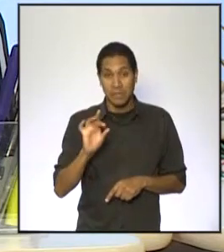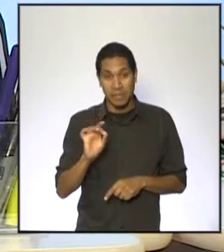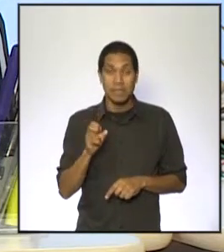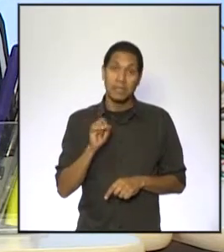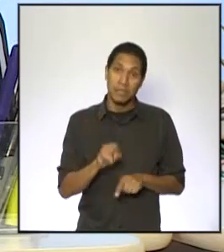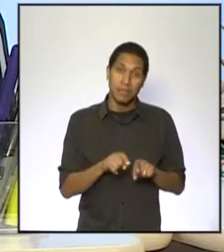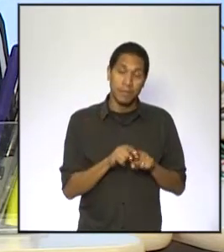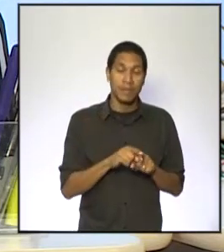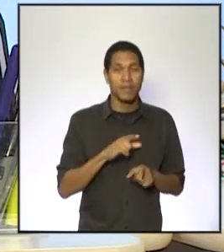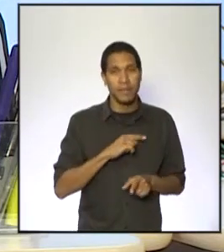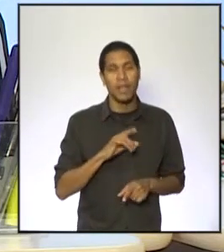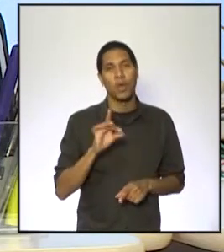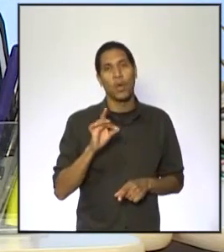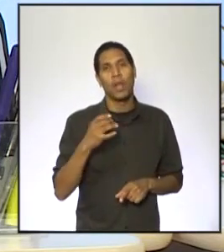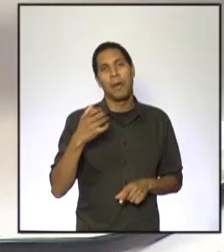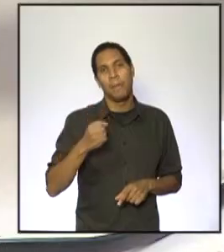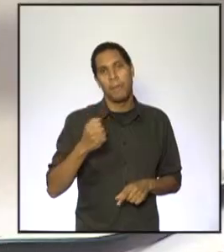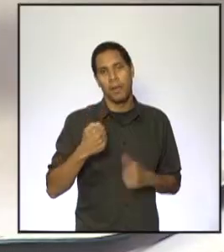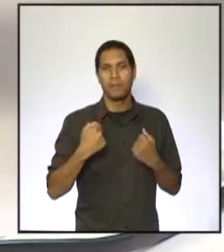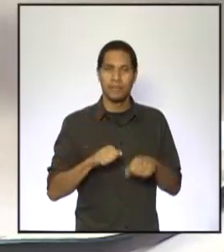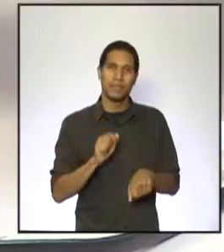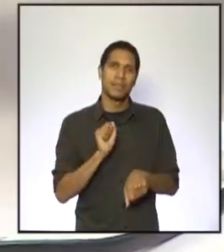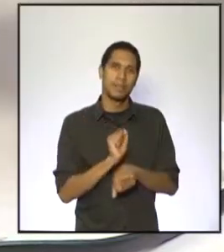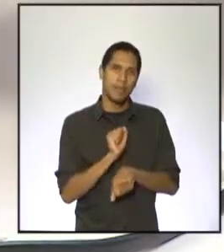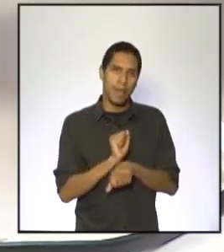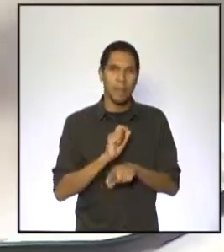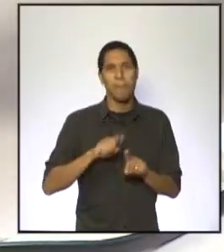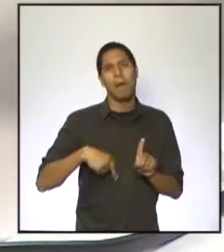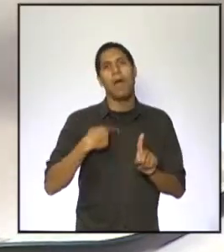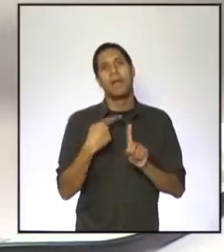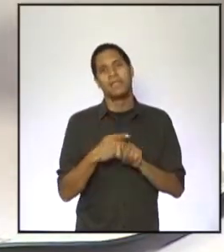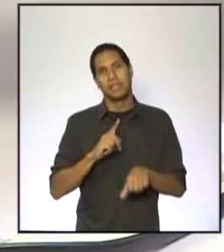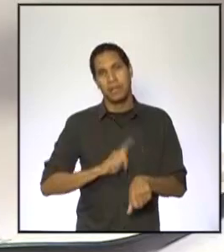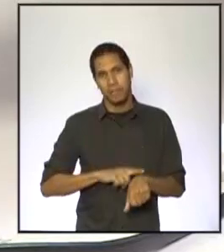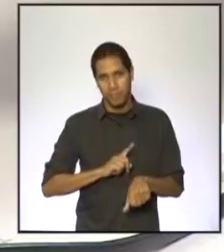cola branca, também é necessário um tempo maior.